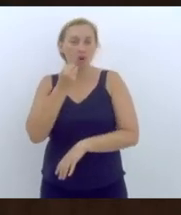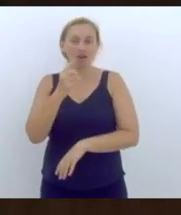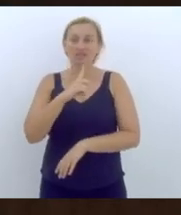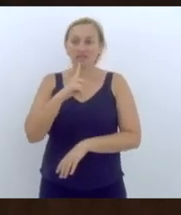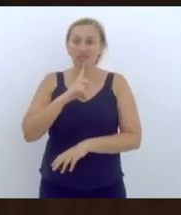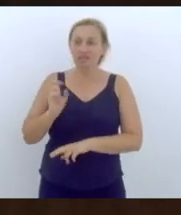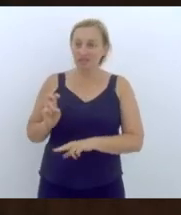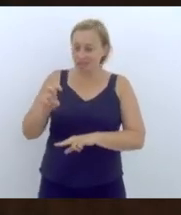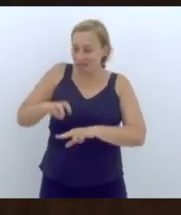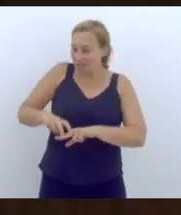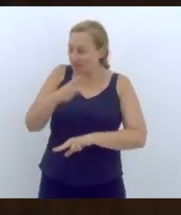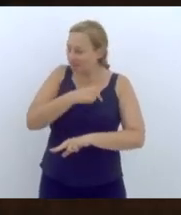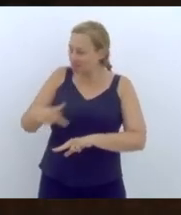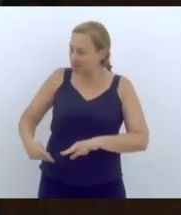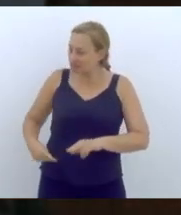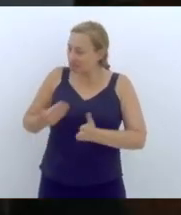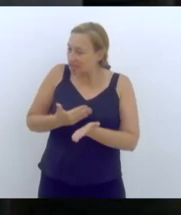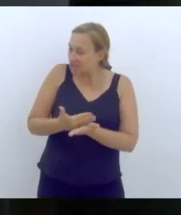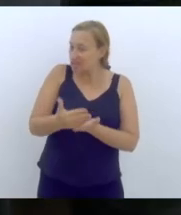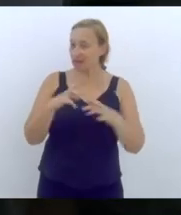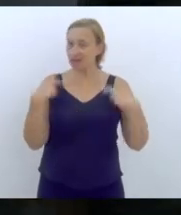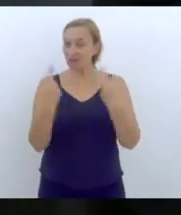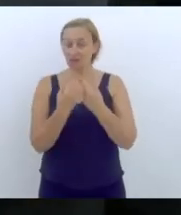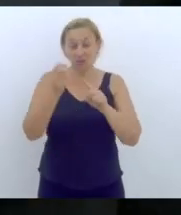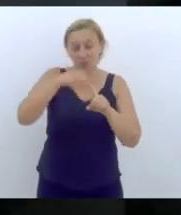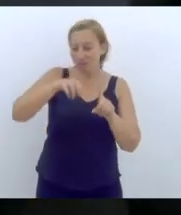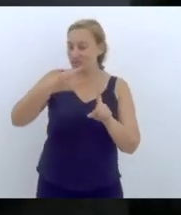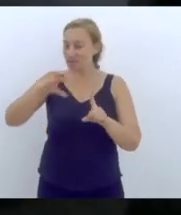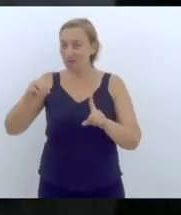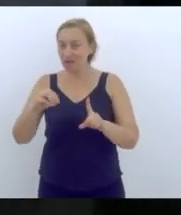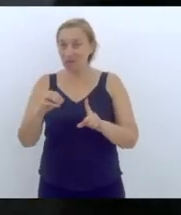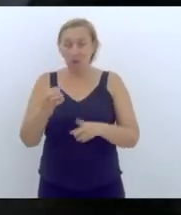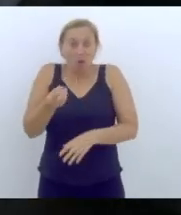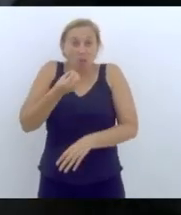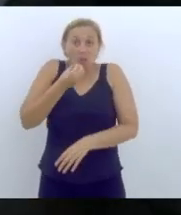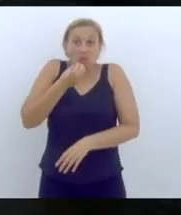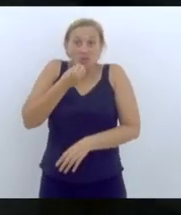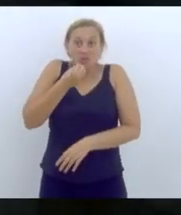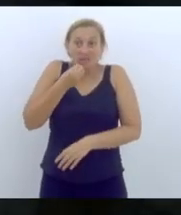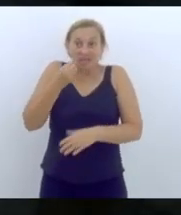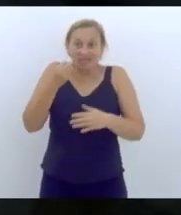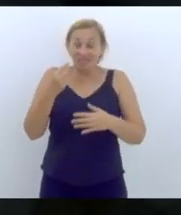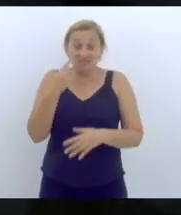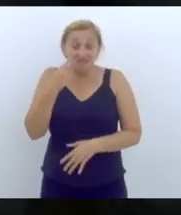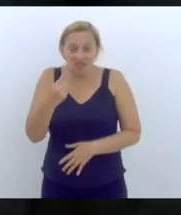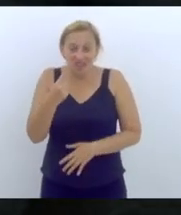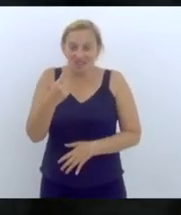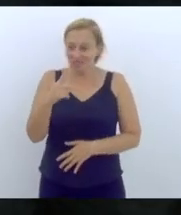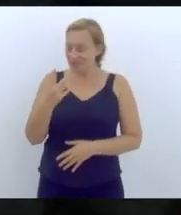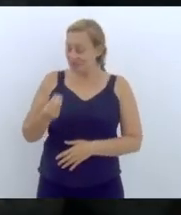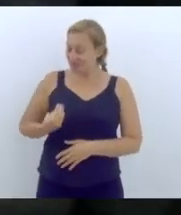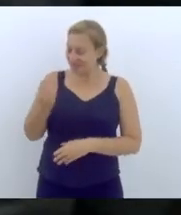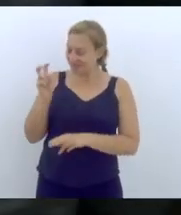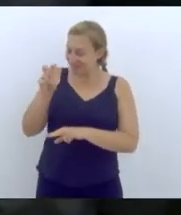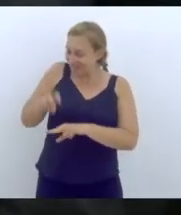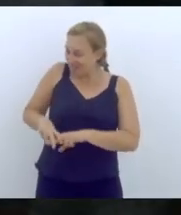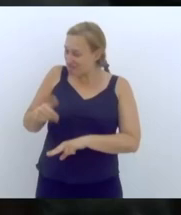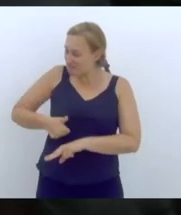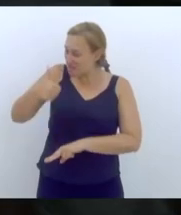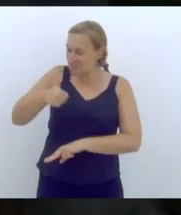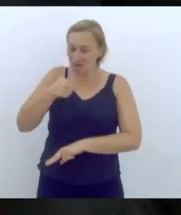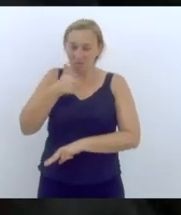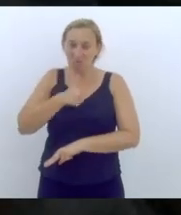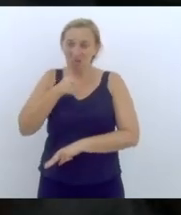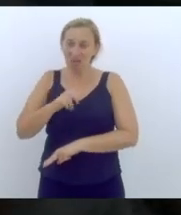de presidir as sessões ao longo do mês de março. Então, eu não tinha tido oportunidade ainda de celebrar a presença de Vossa Excelência, que é a primeira mulher